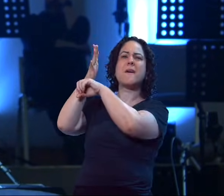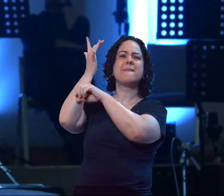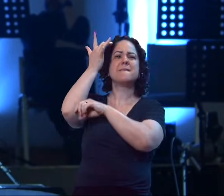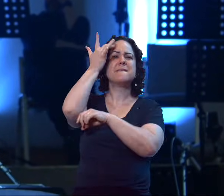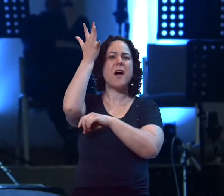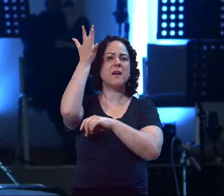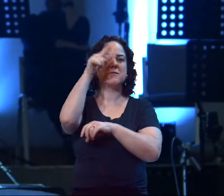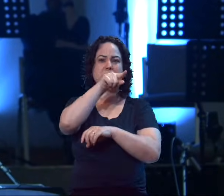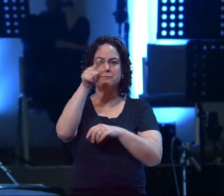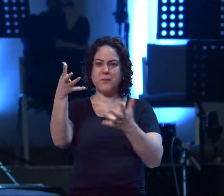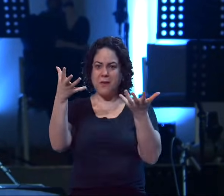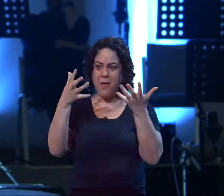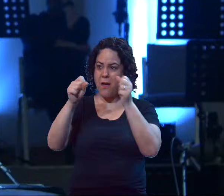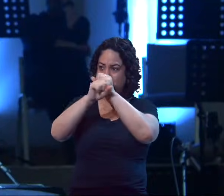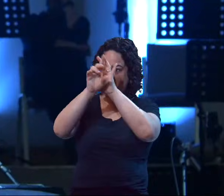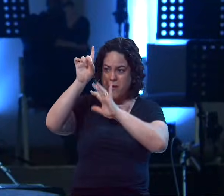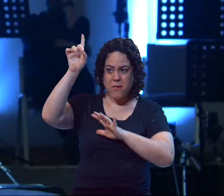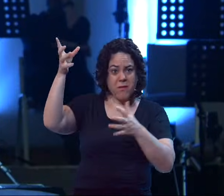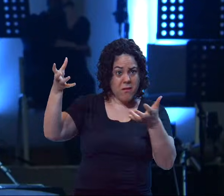ver a glória de Deus?